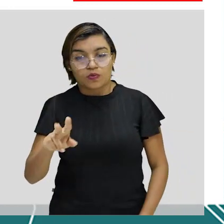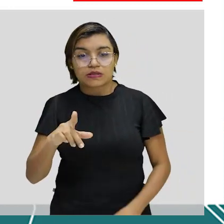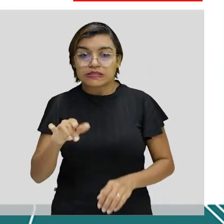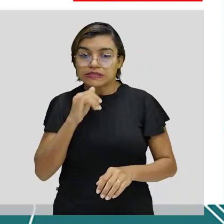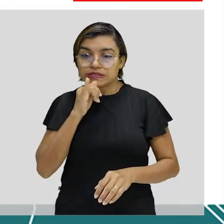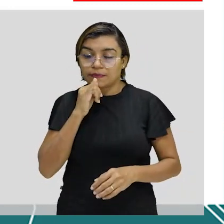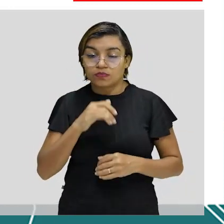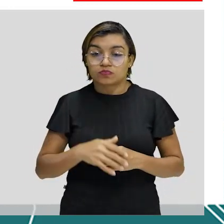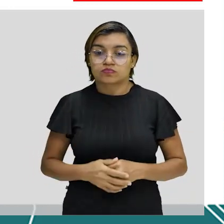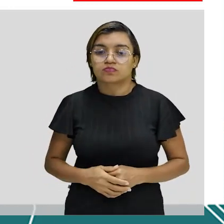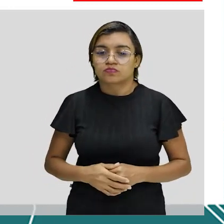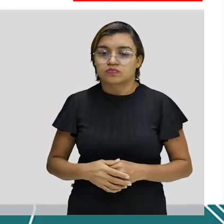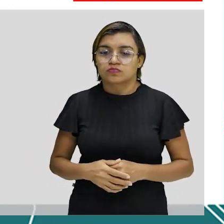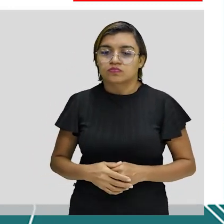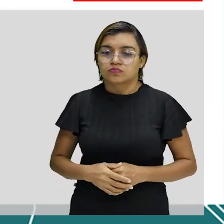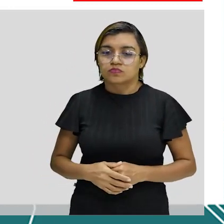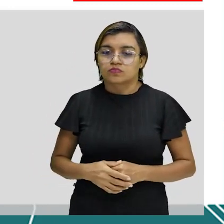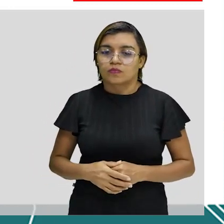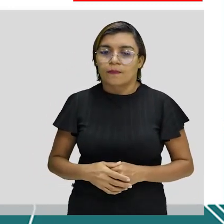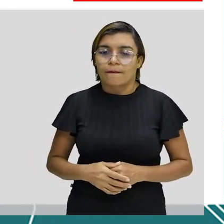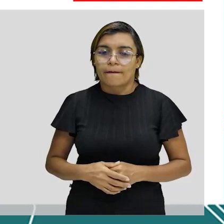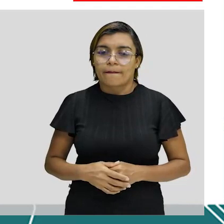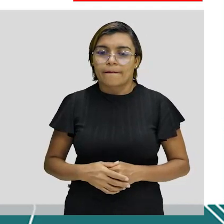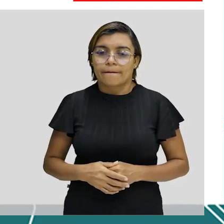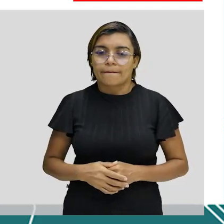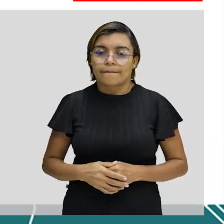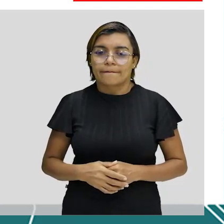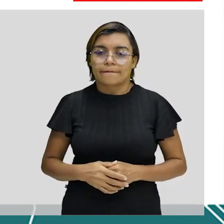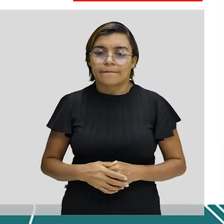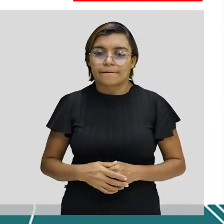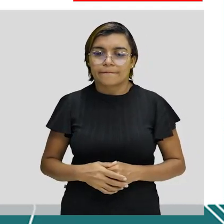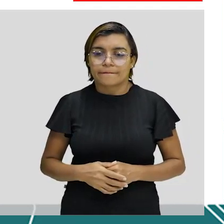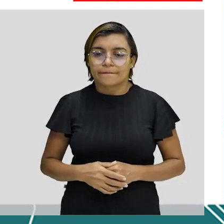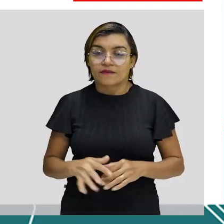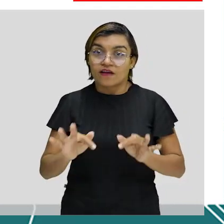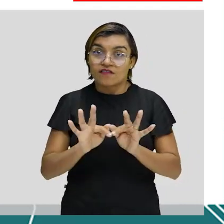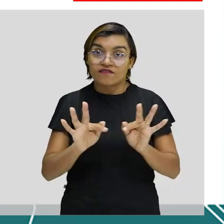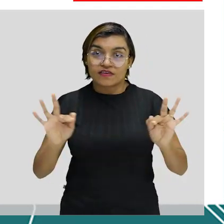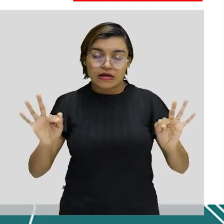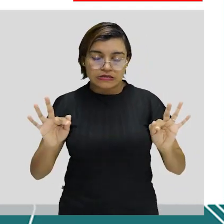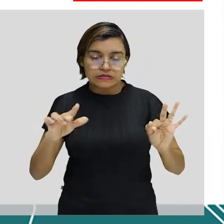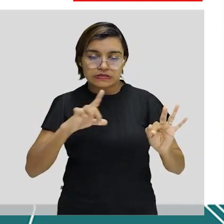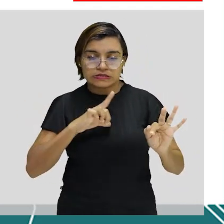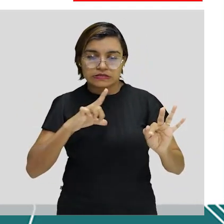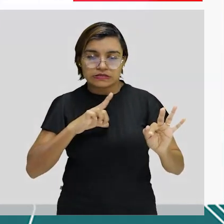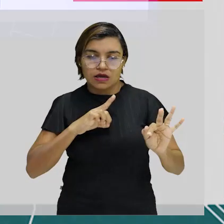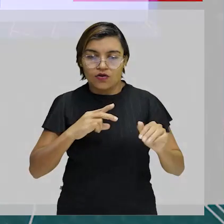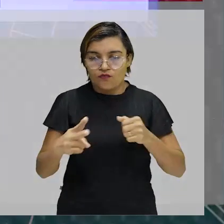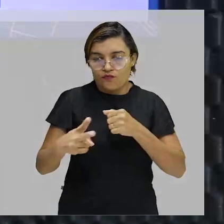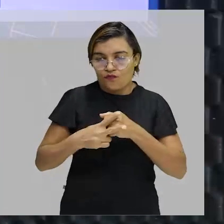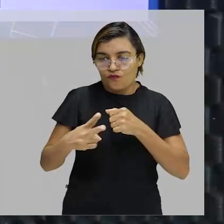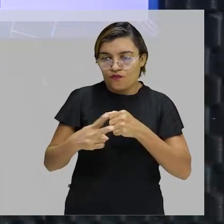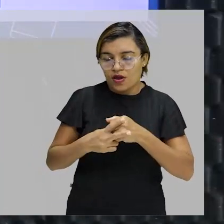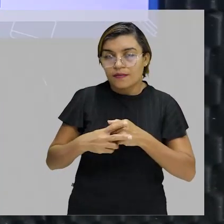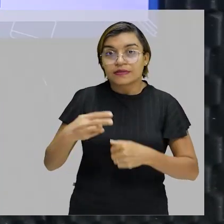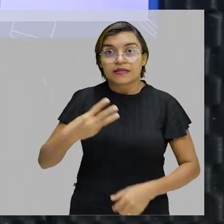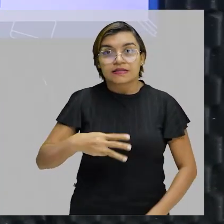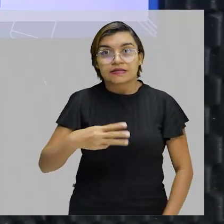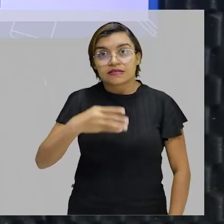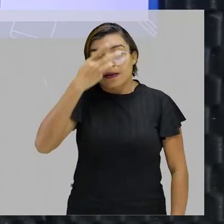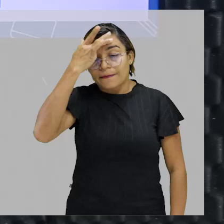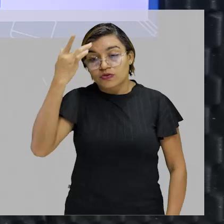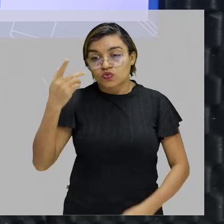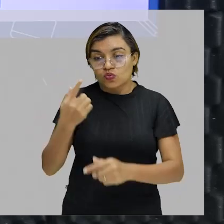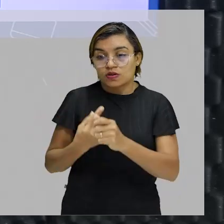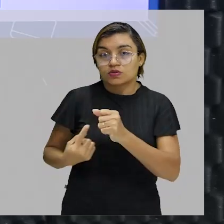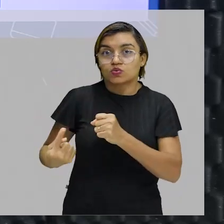seja, nesses casos, com o índice de indeterminação do sujeito, o verbo vai ficar na terceira pessoa do singular,